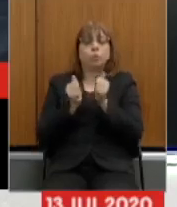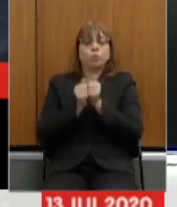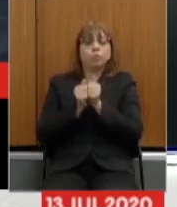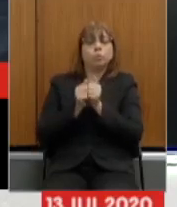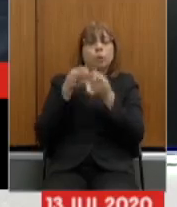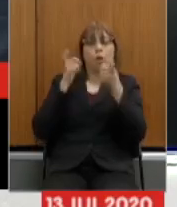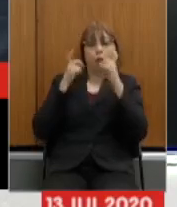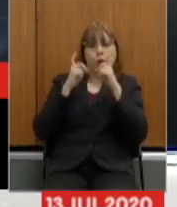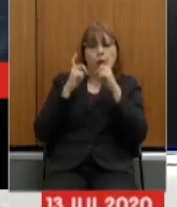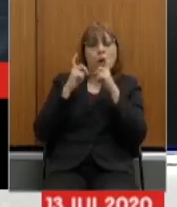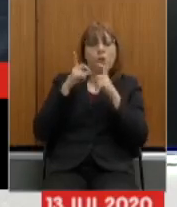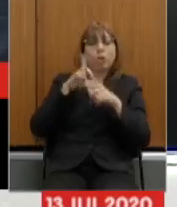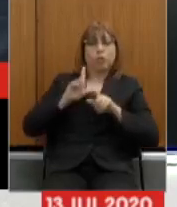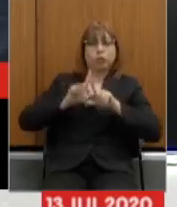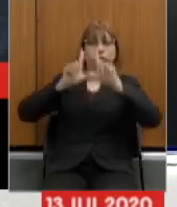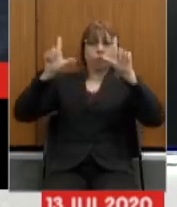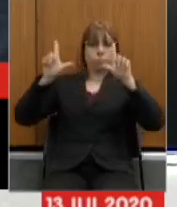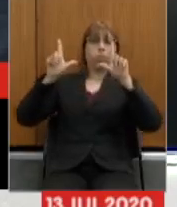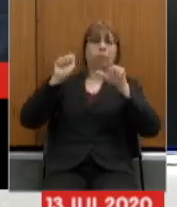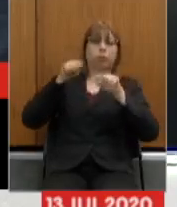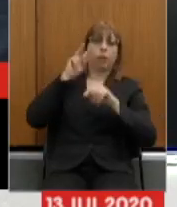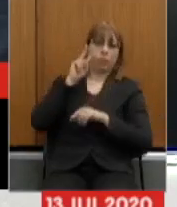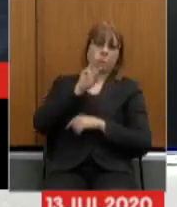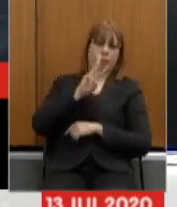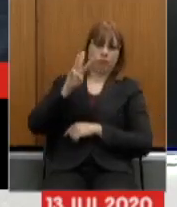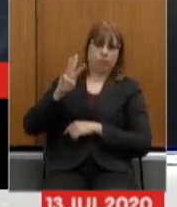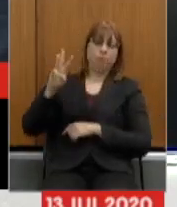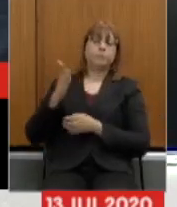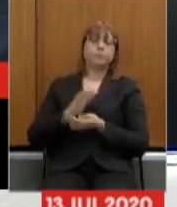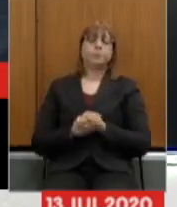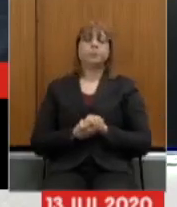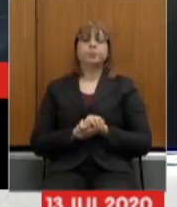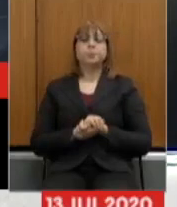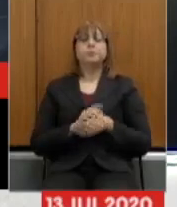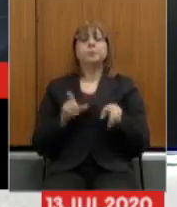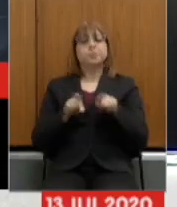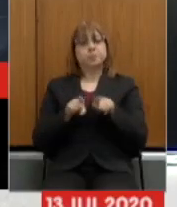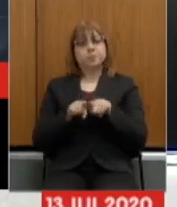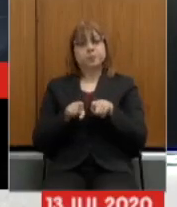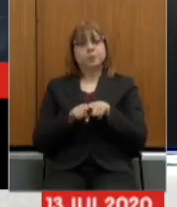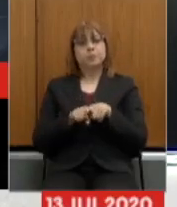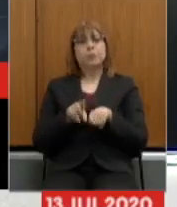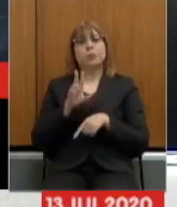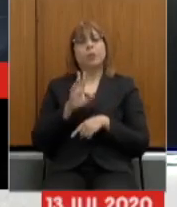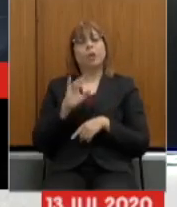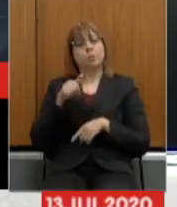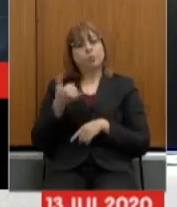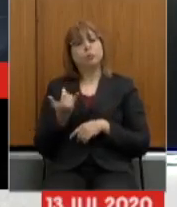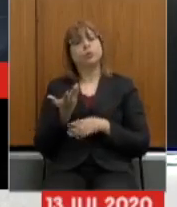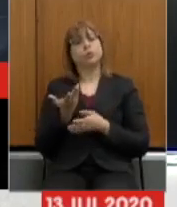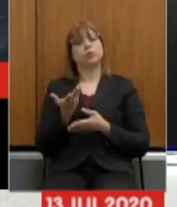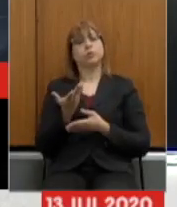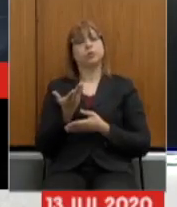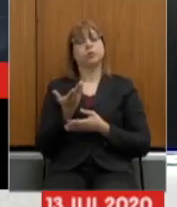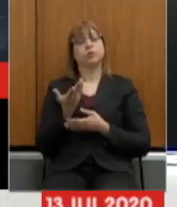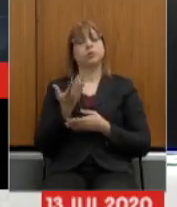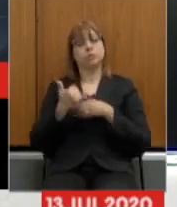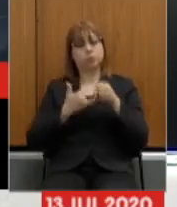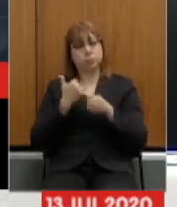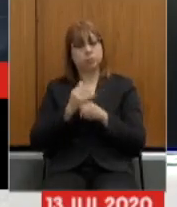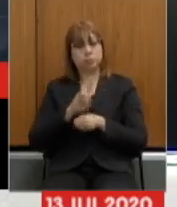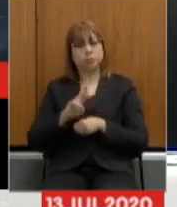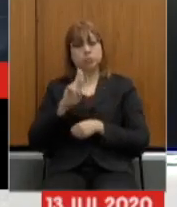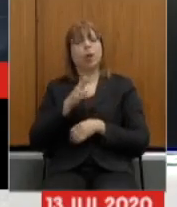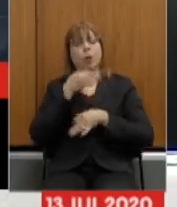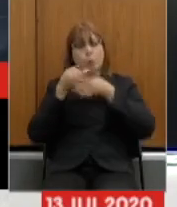reuniões deste seminário virtual. Também poderão participar, por meio da ferramenta digital, de sua opinião